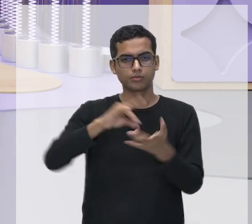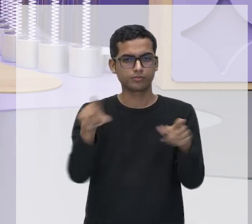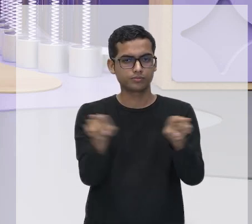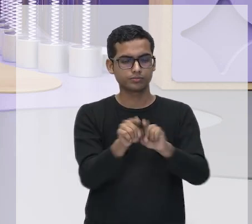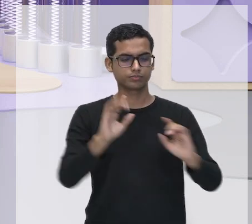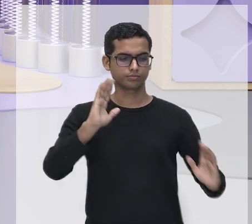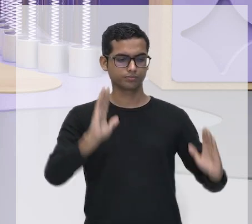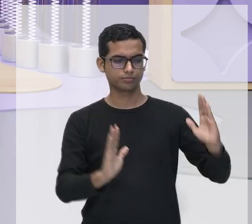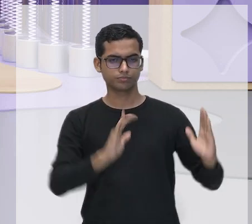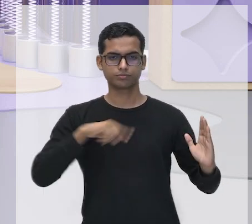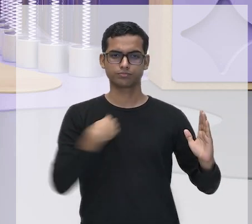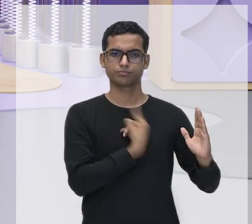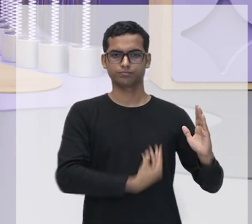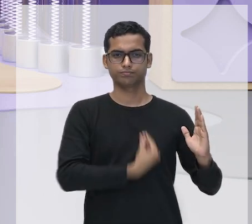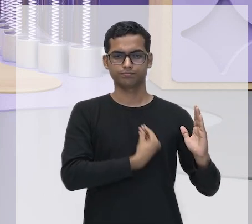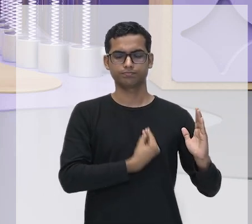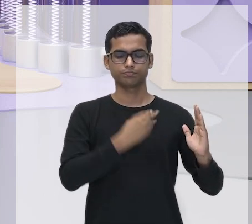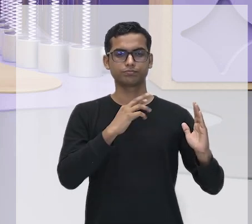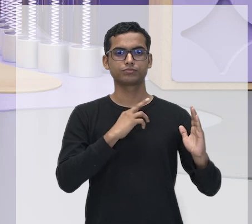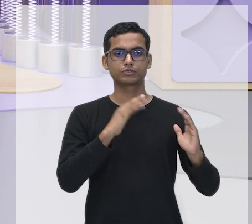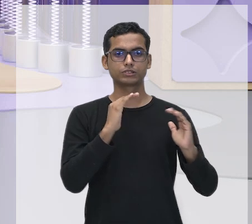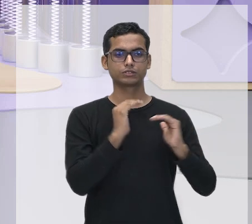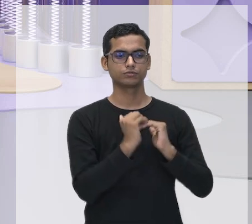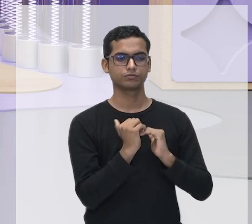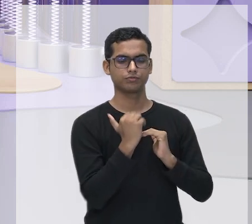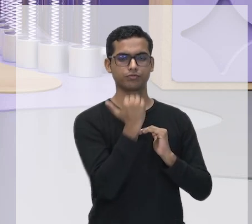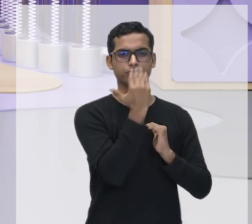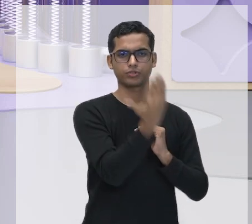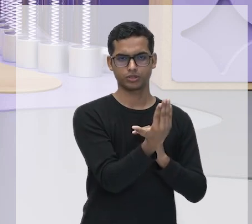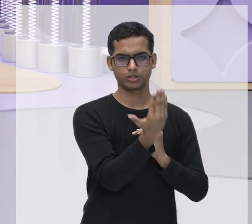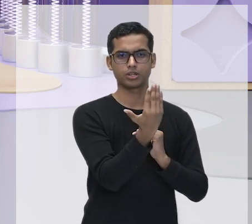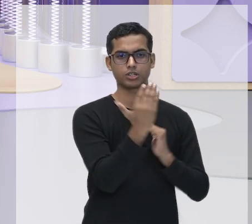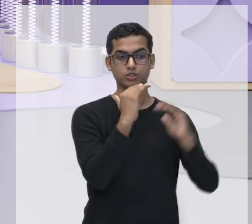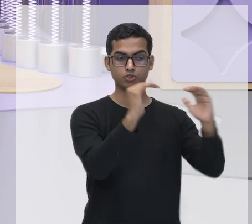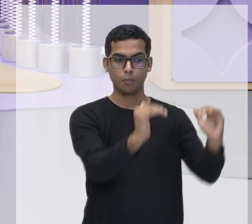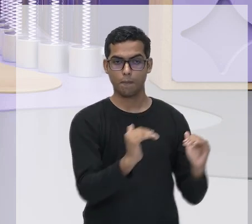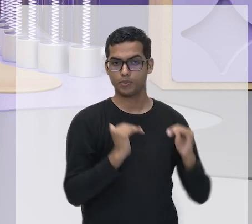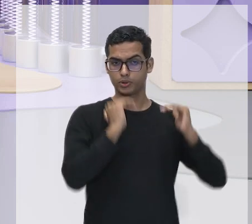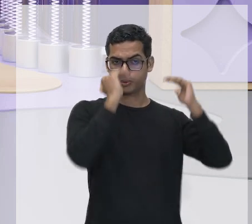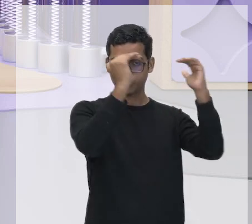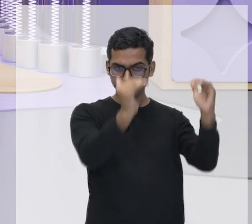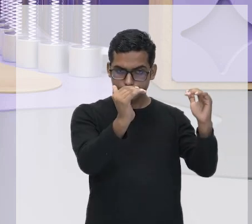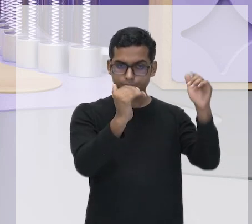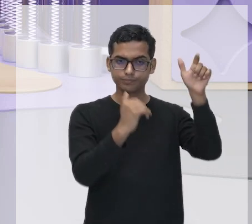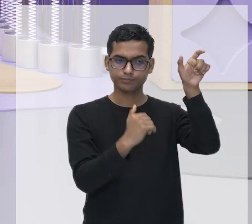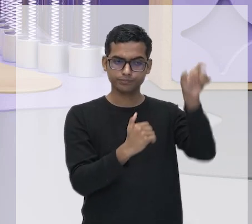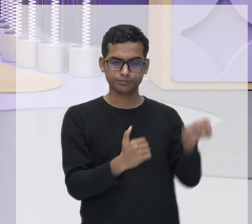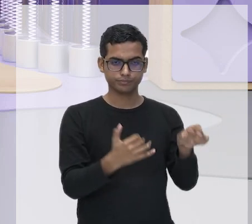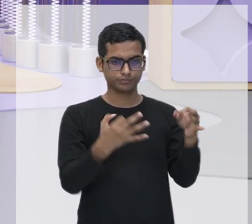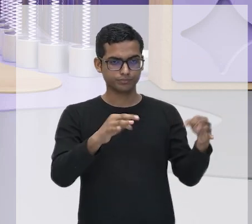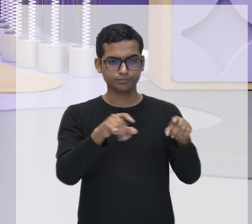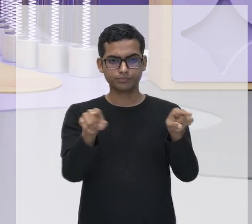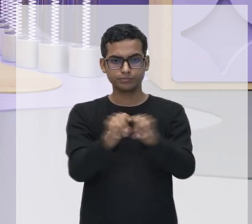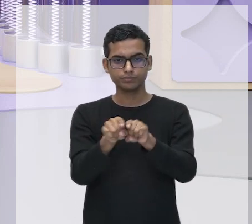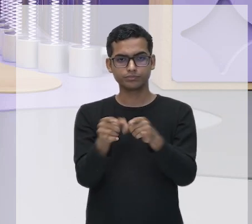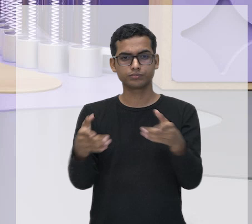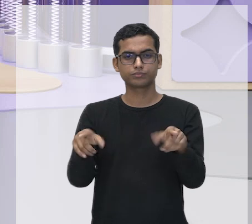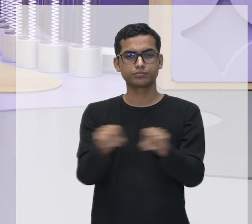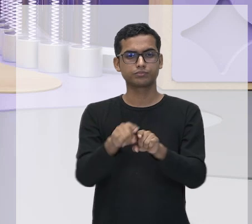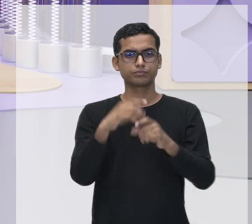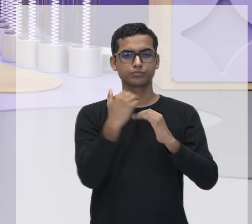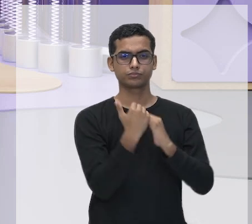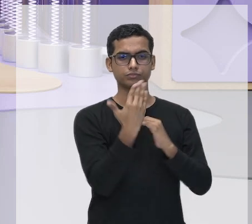temporal que nós vivemos. Nós temos como características da transcendência o exterior,